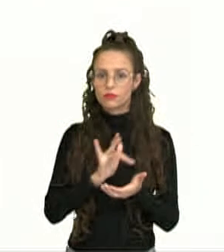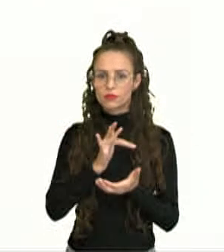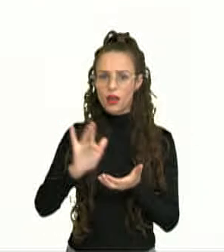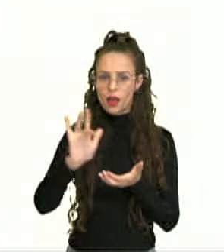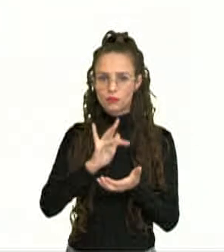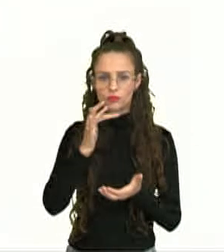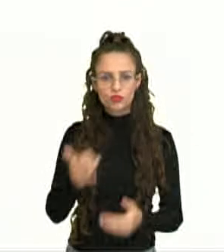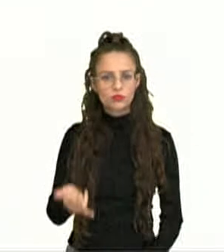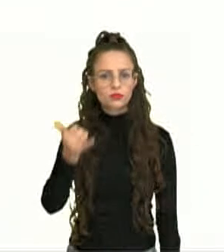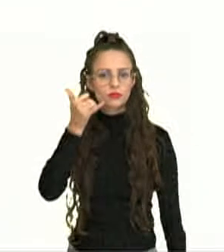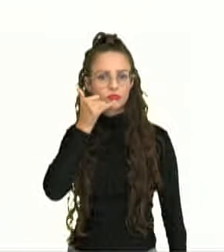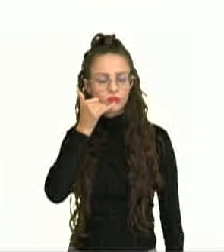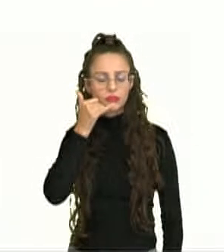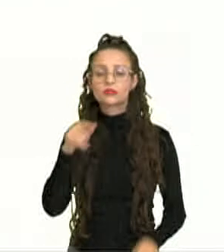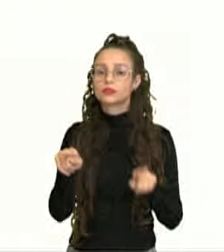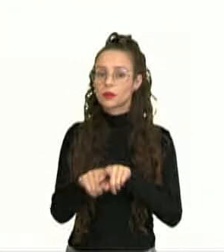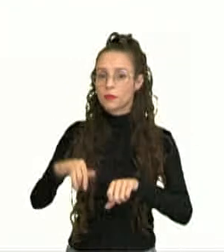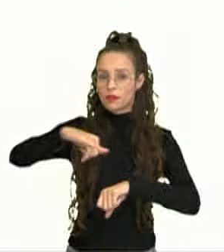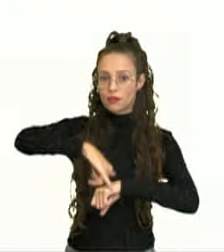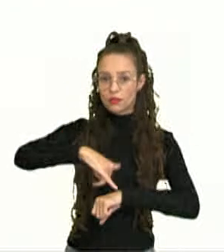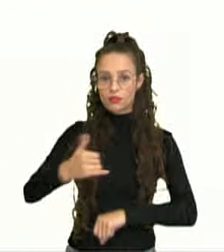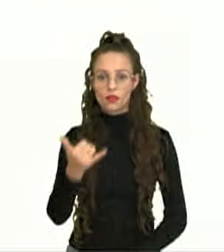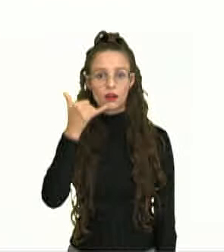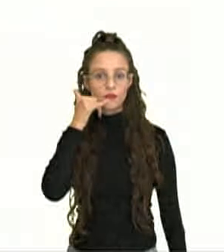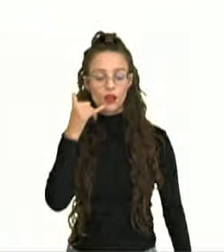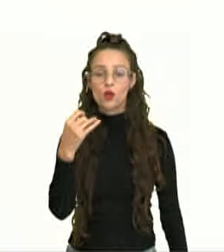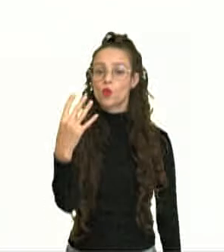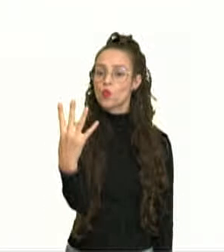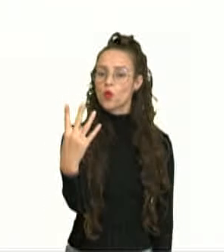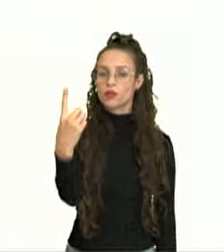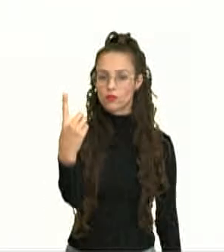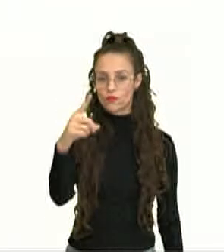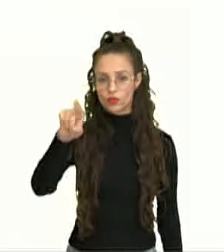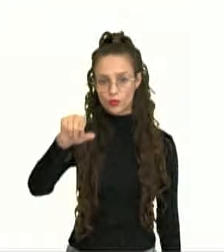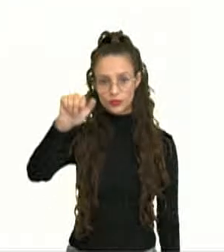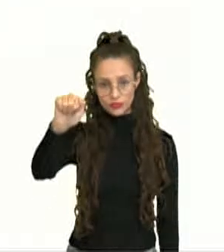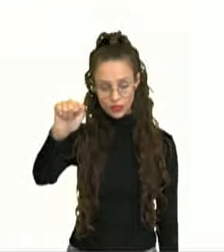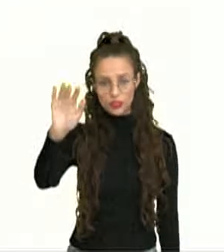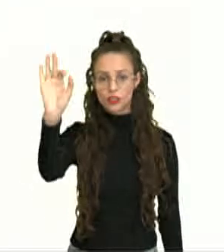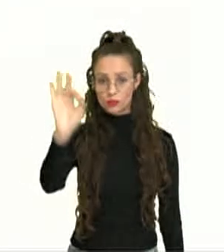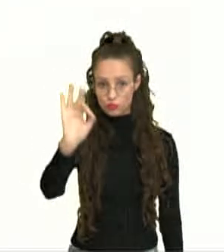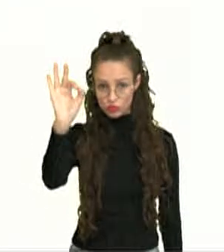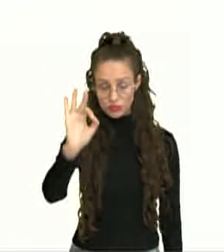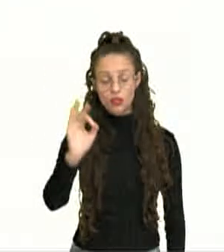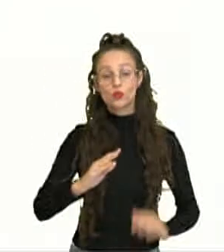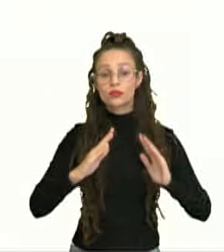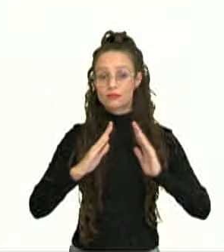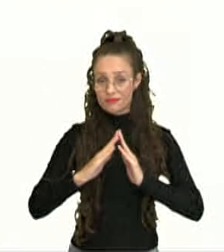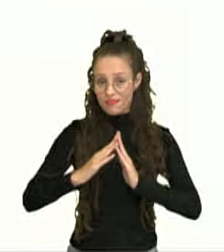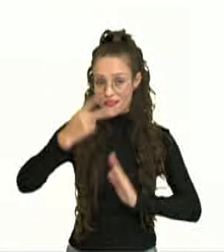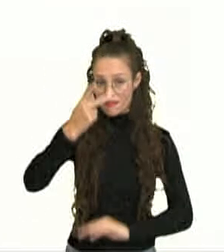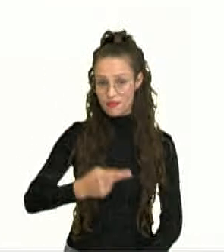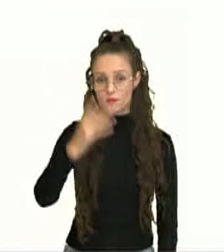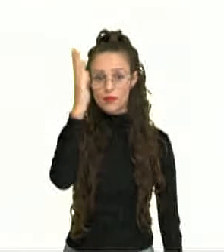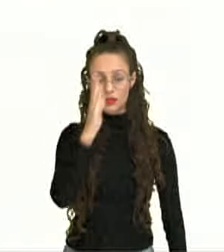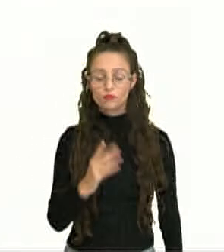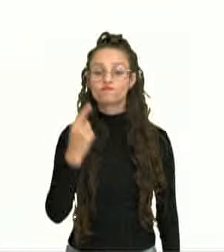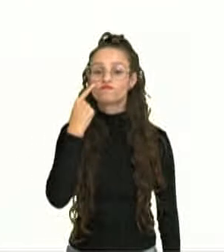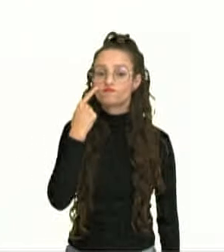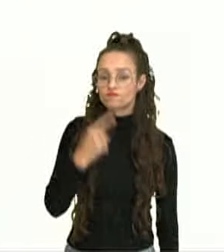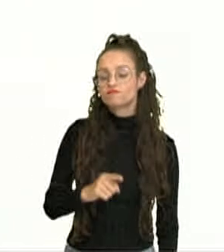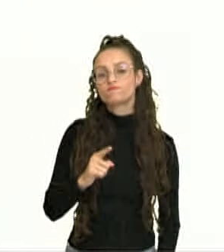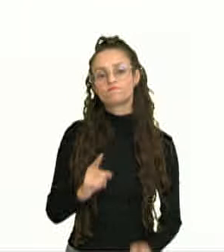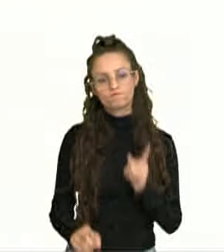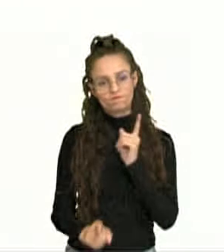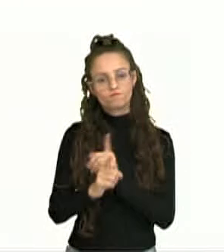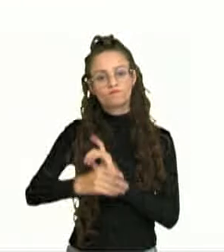telefone fixo e celular. Em 41,7% dos domicílios brasileiros, constatou-se a